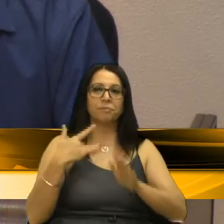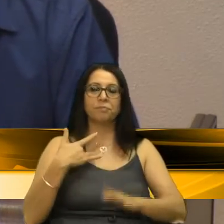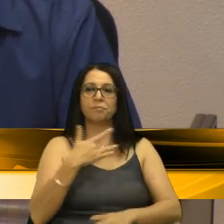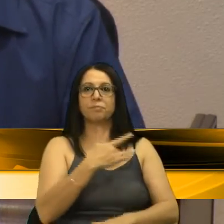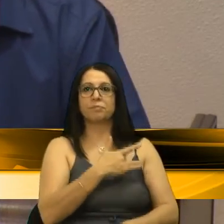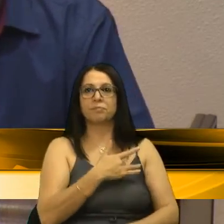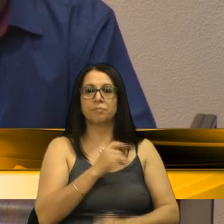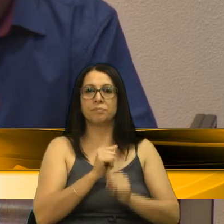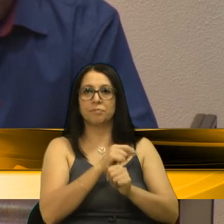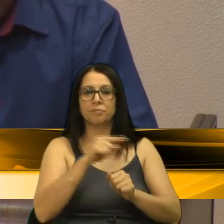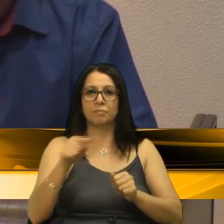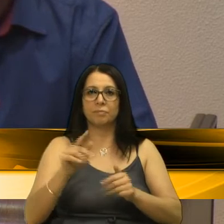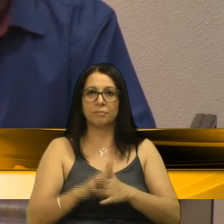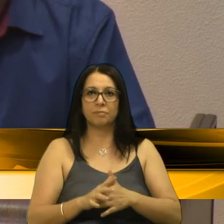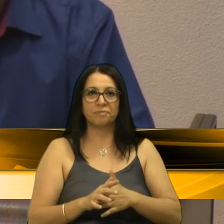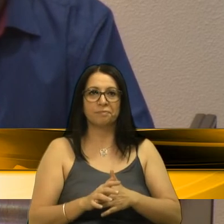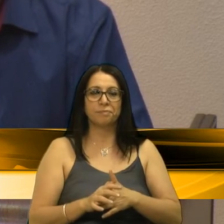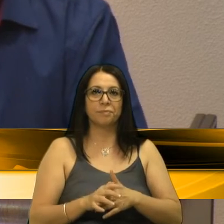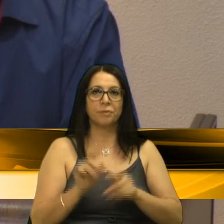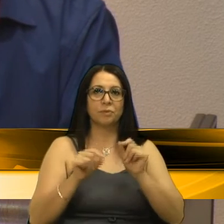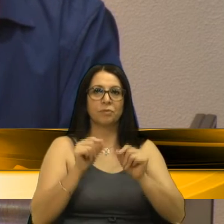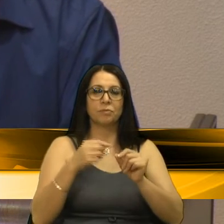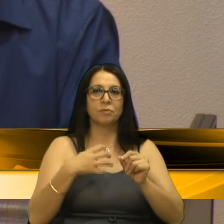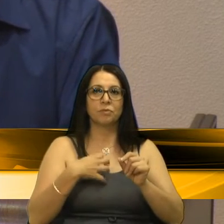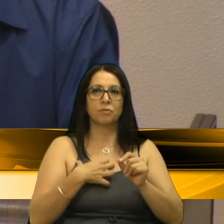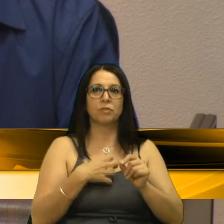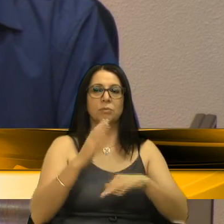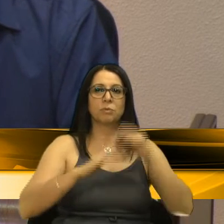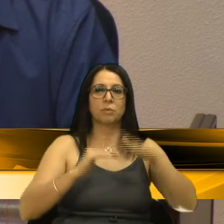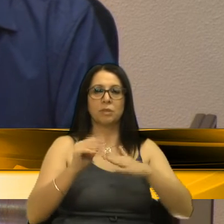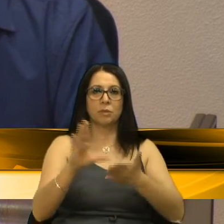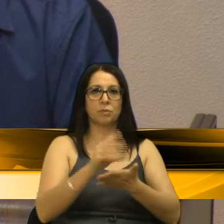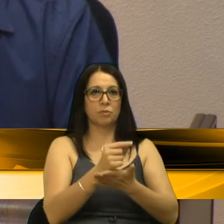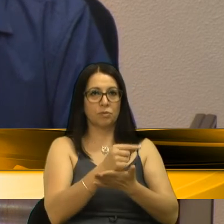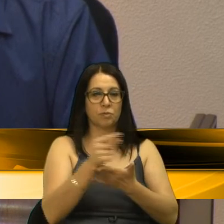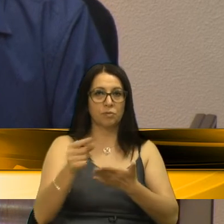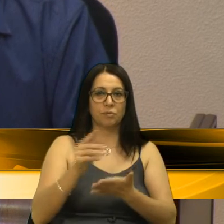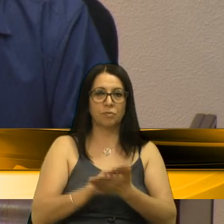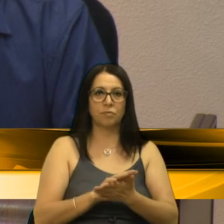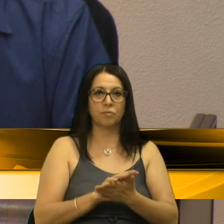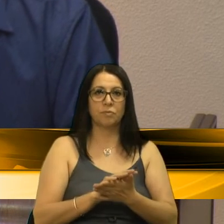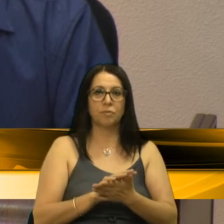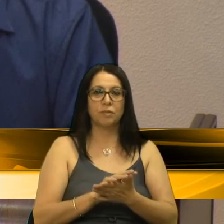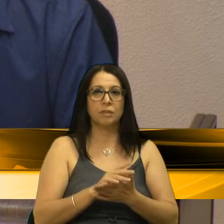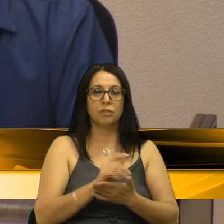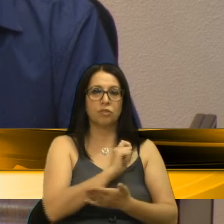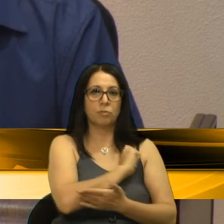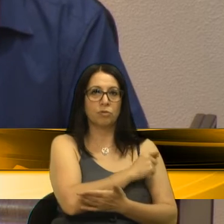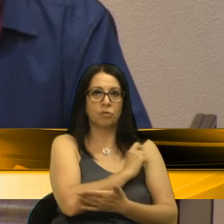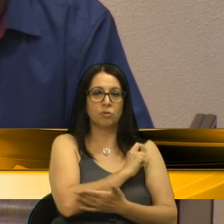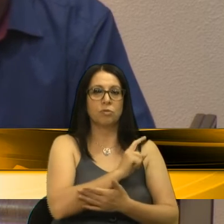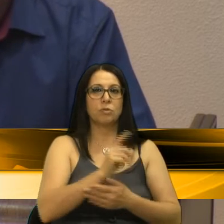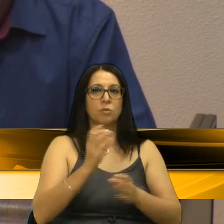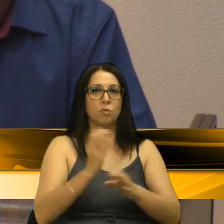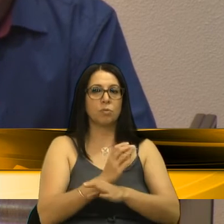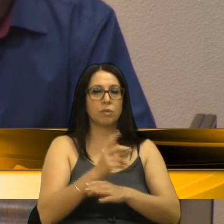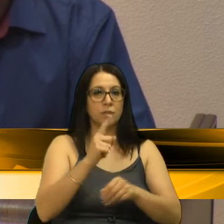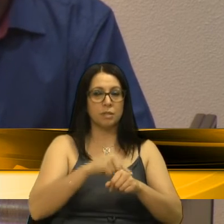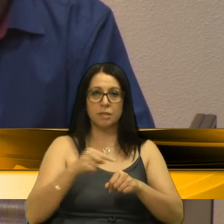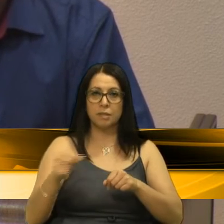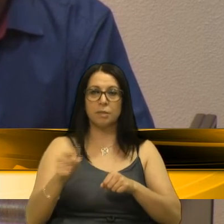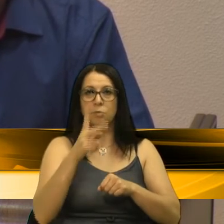pactuada, relatório de gestão, dados sobre forma de aplicação dos recursos de auditorias iniciadas e concluídas no período, bem